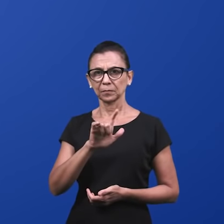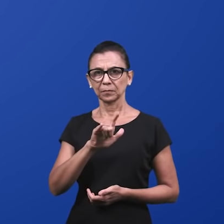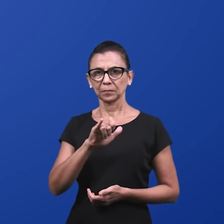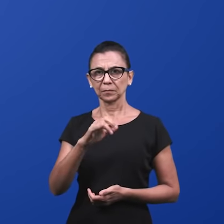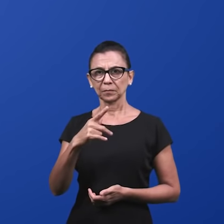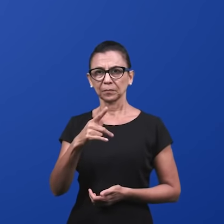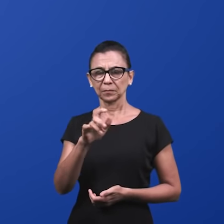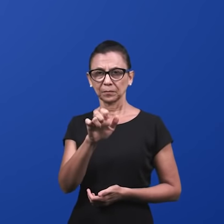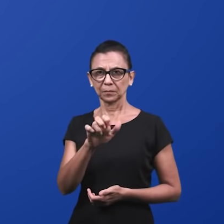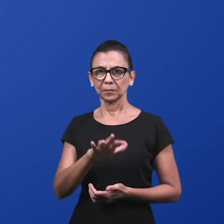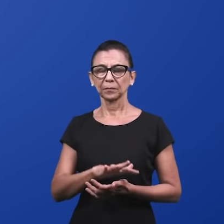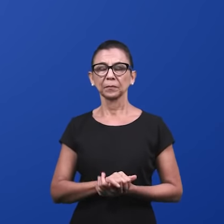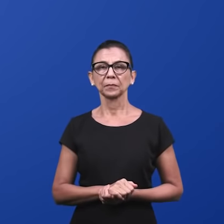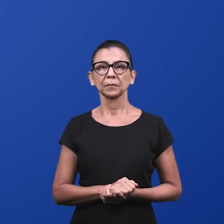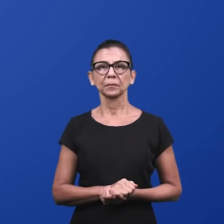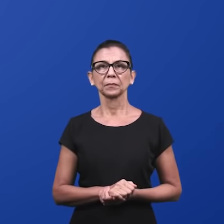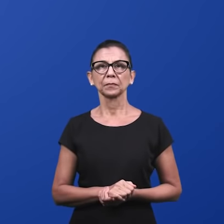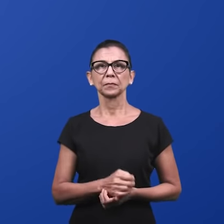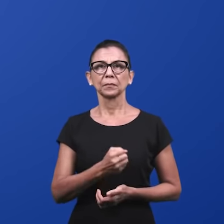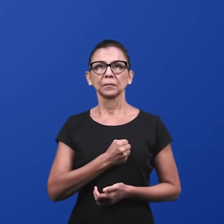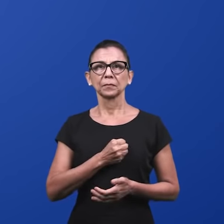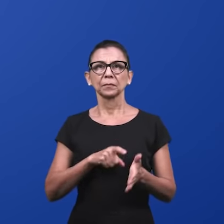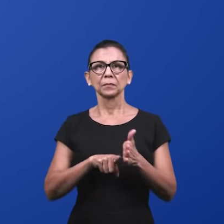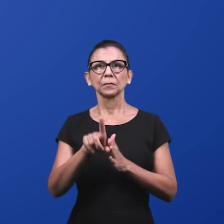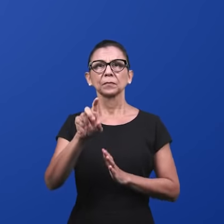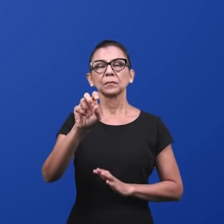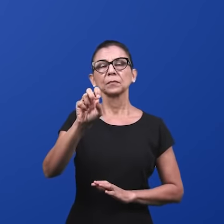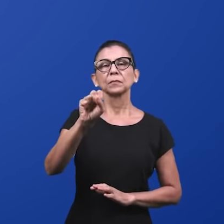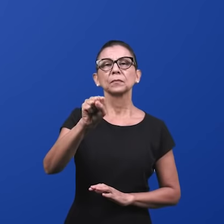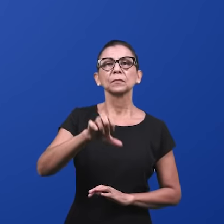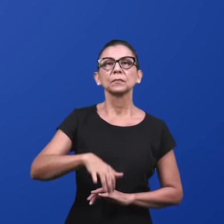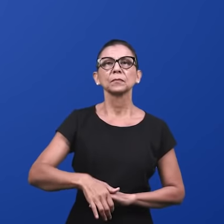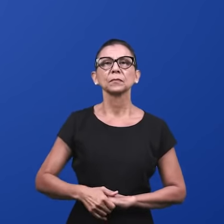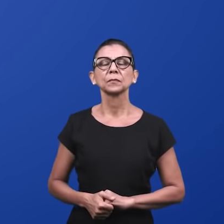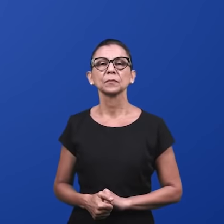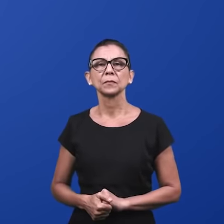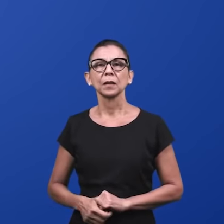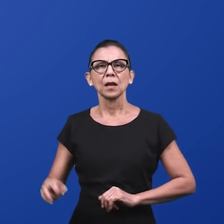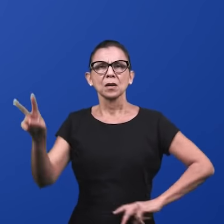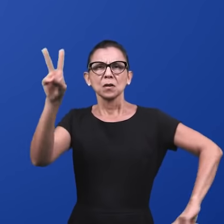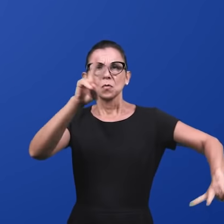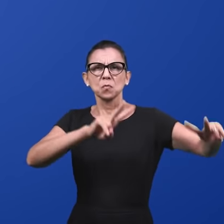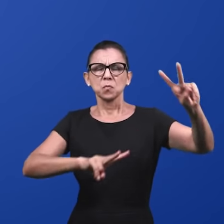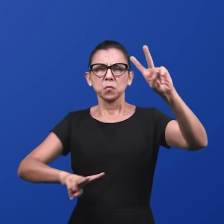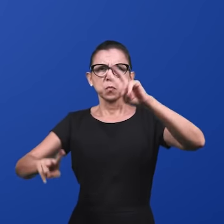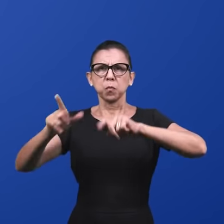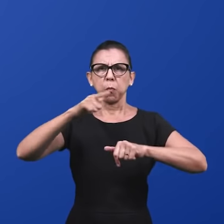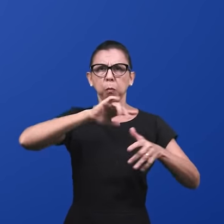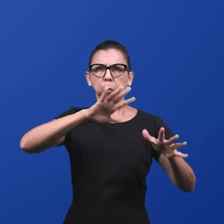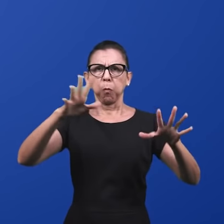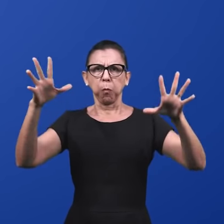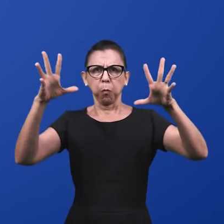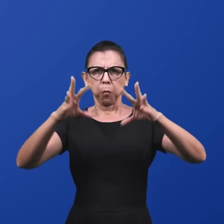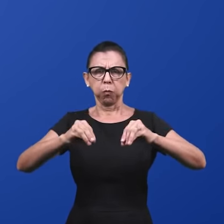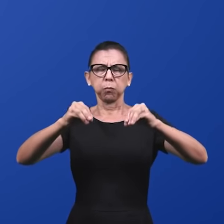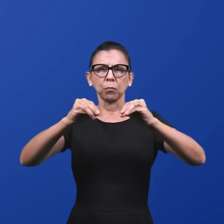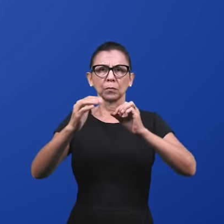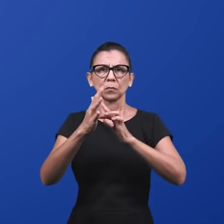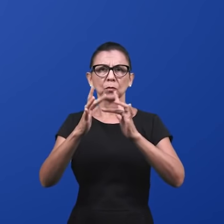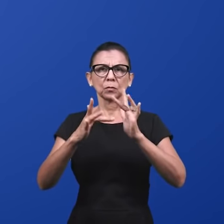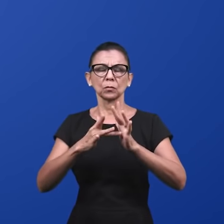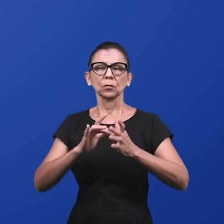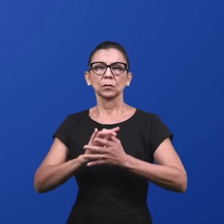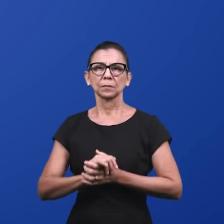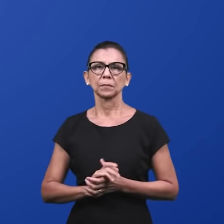a pergunta da EBD de número 8. Quando Jesus repreendeu a tempestade no mar da Galileia,